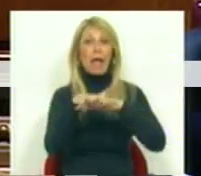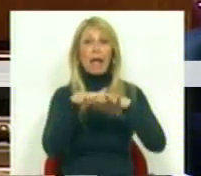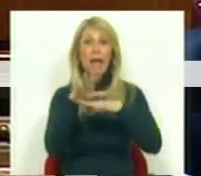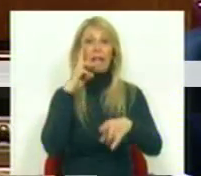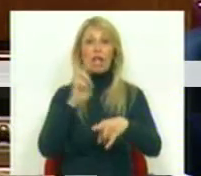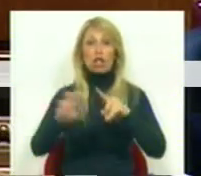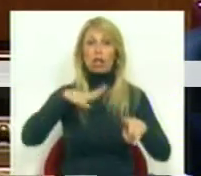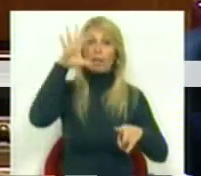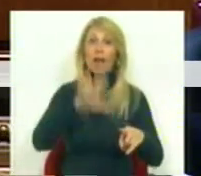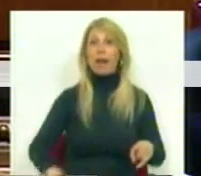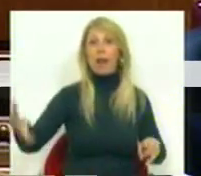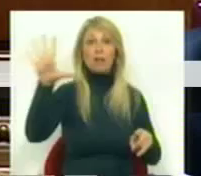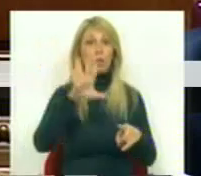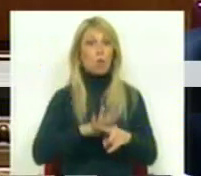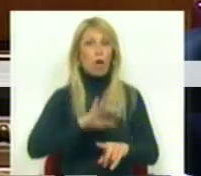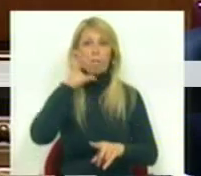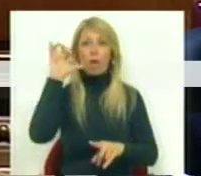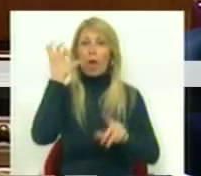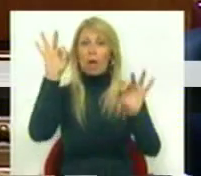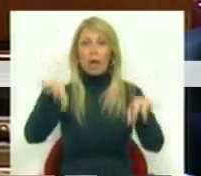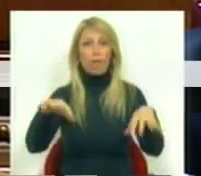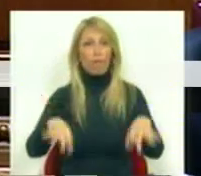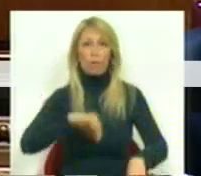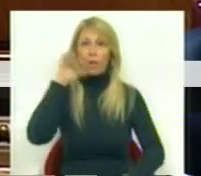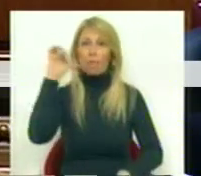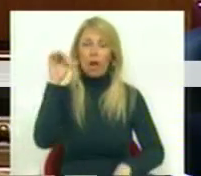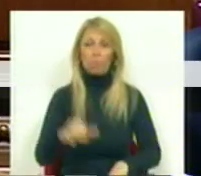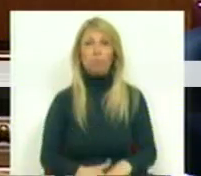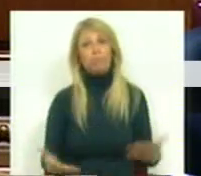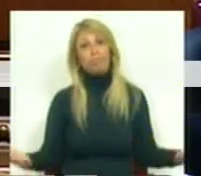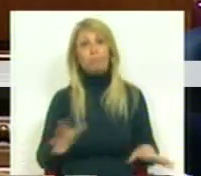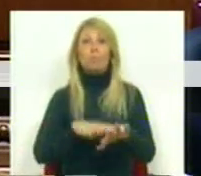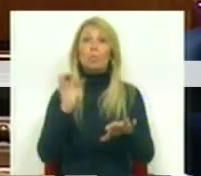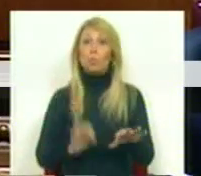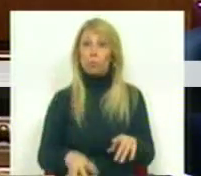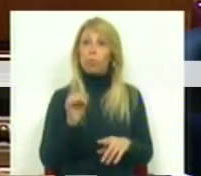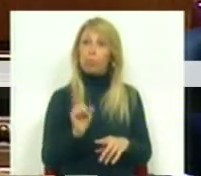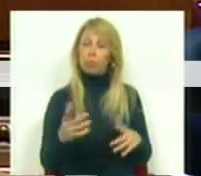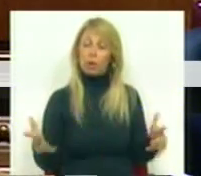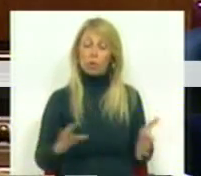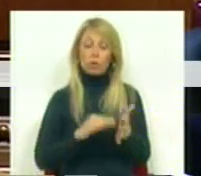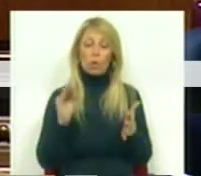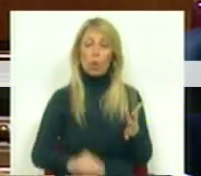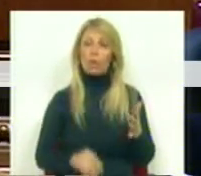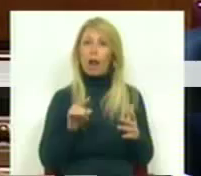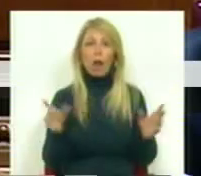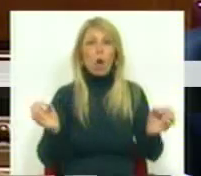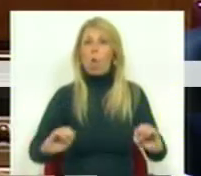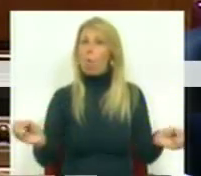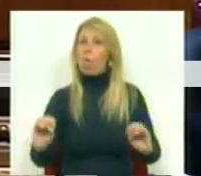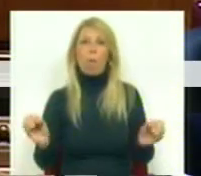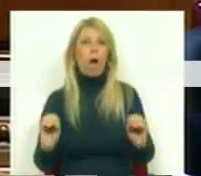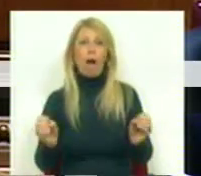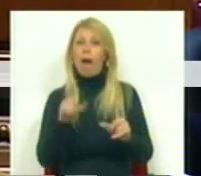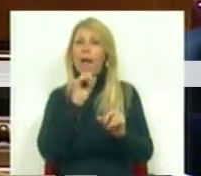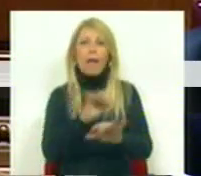energéticas nacionais não está ainda concretizado. Razão pela qual, no âmbito desse contrato, não há lugar, seguramente,